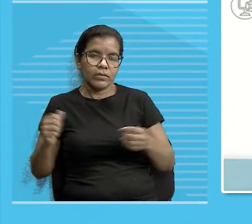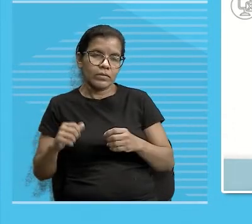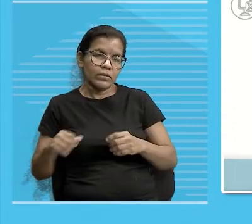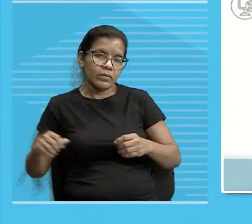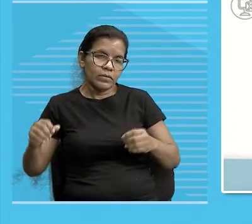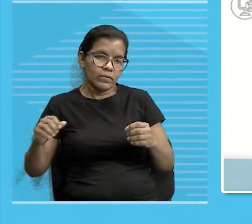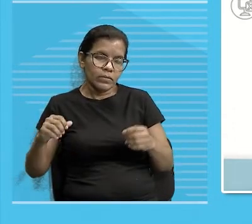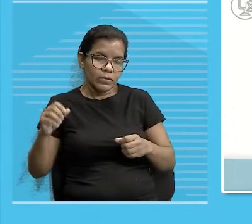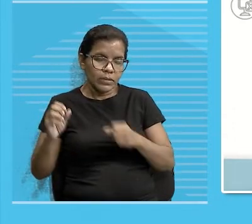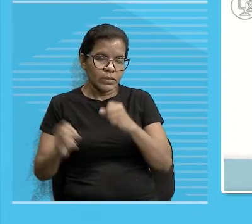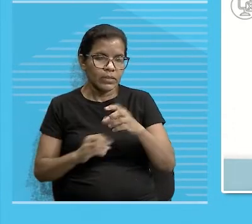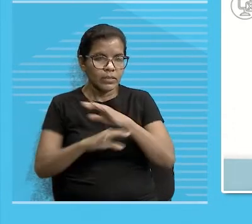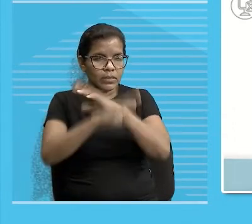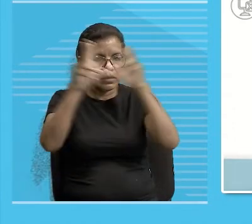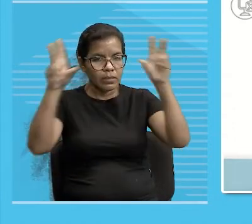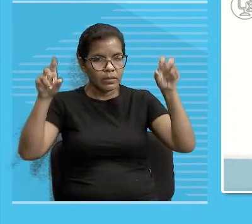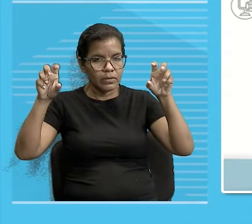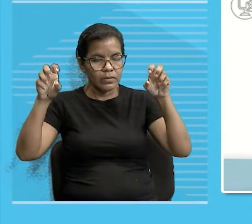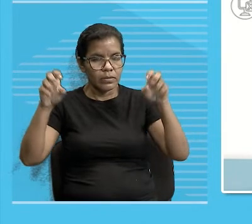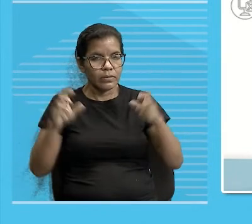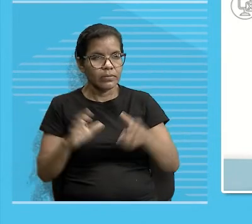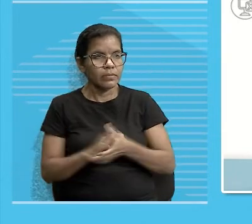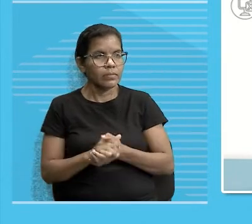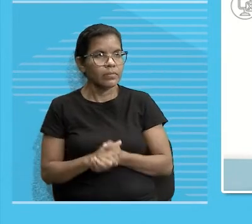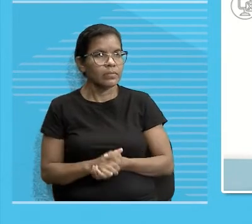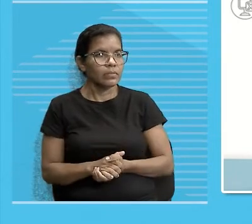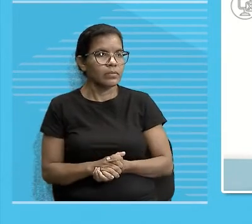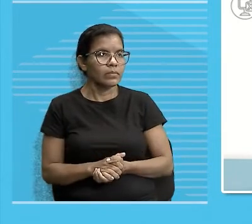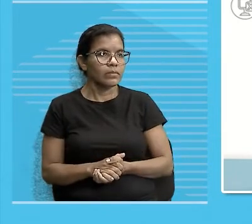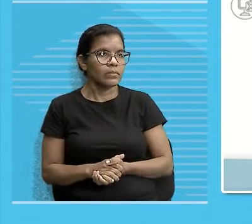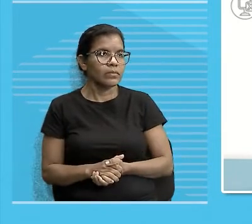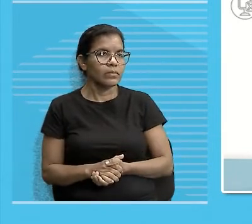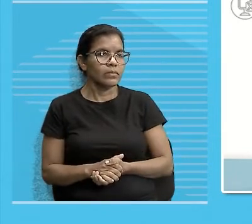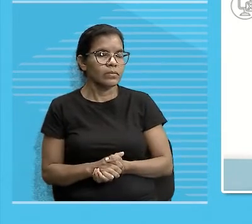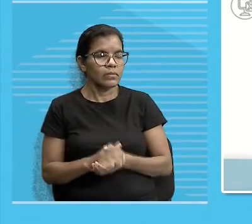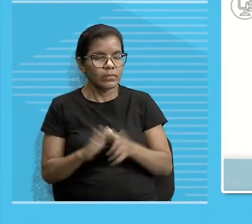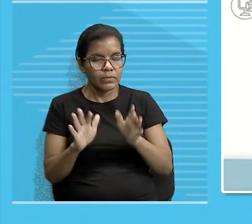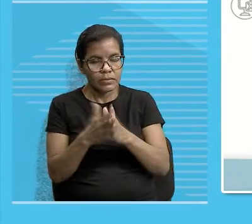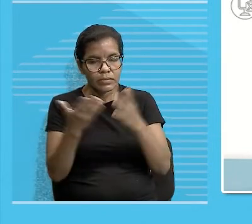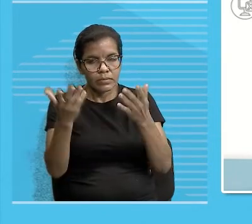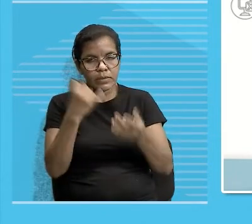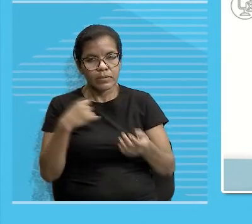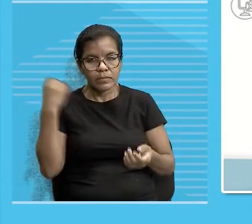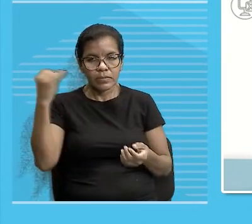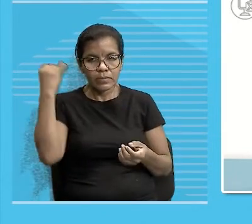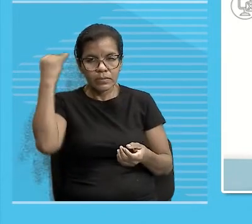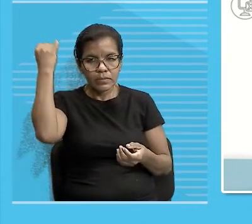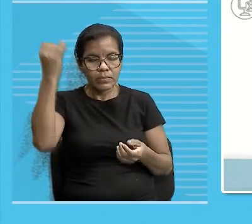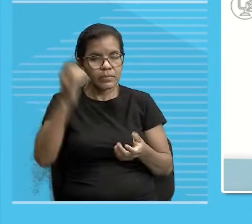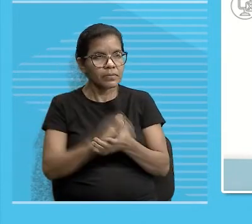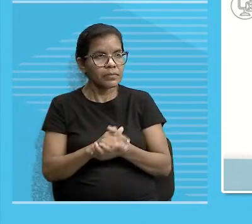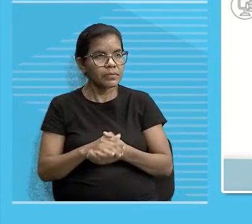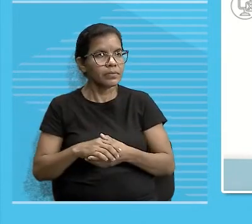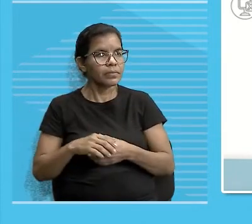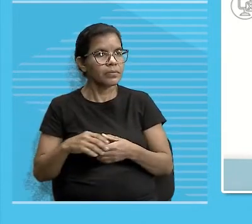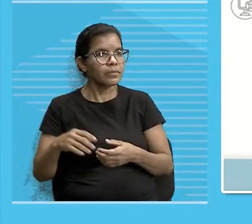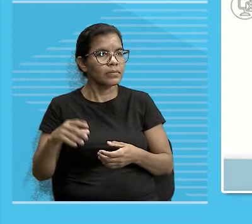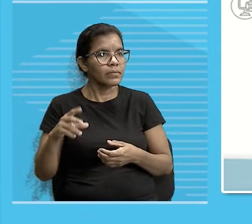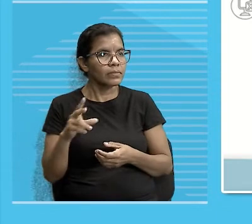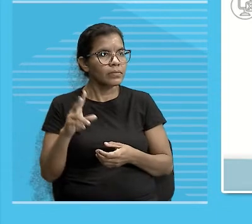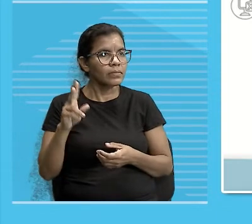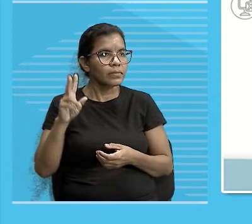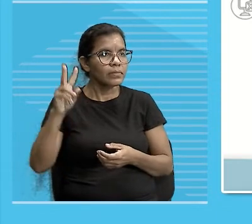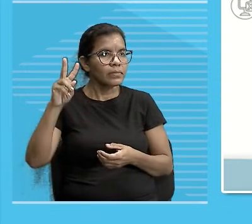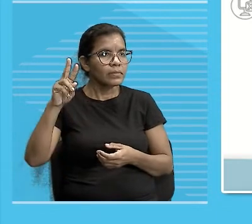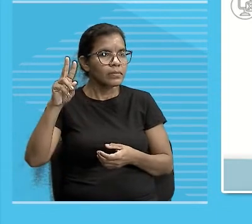literalmente nessa temática. Tá bom? Olha aí uma obra também muito interessante, nosso querido Rembrandt.